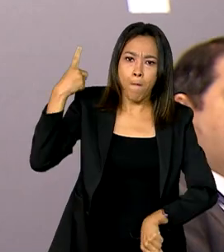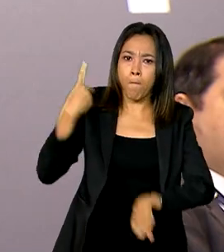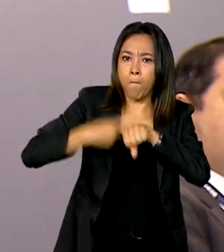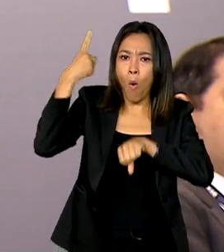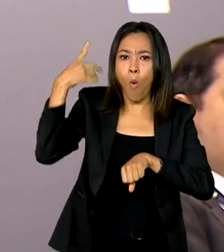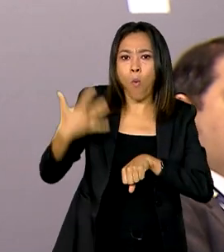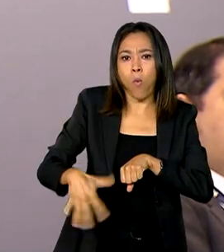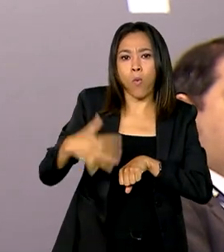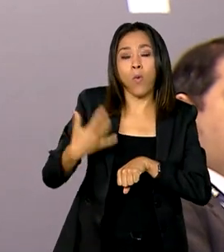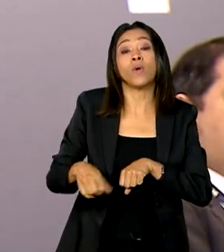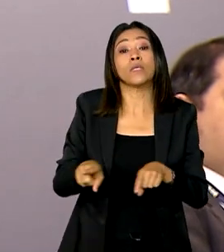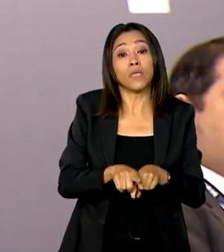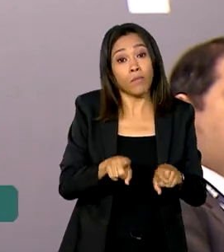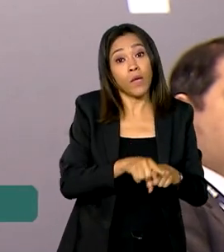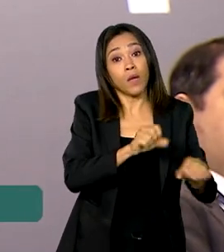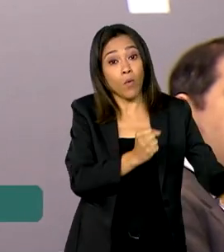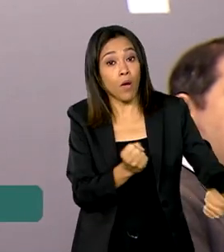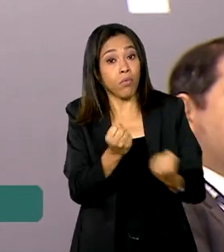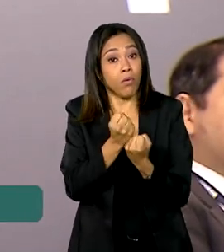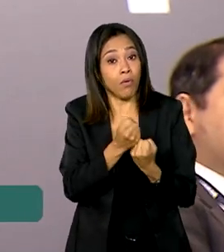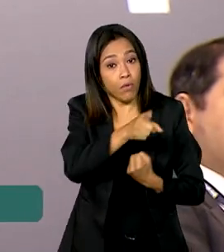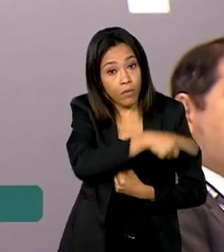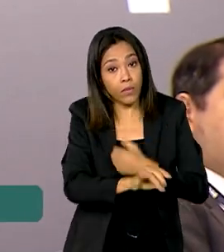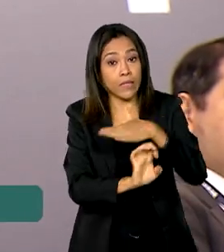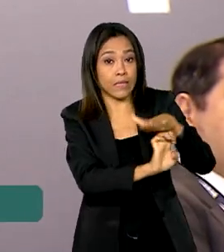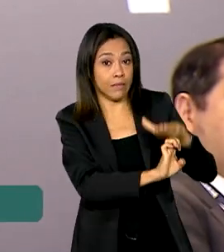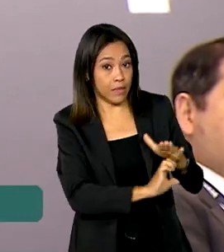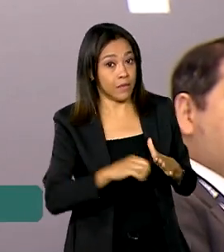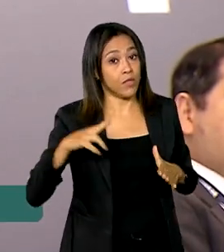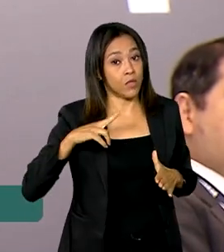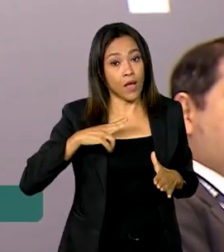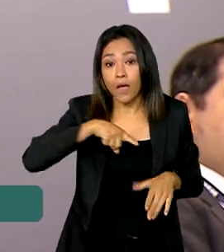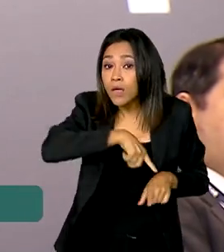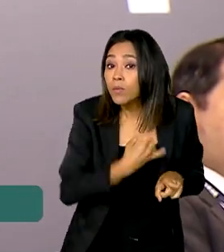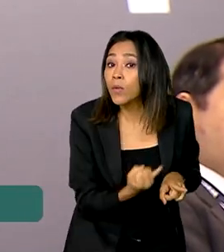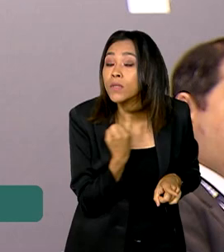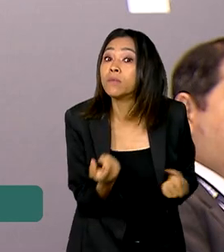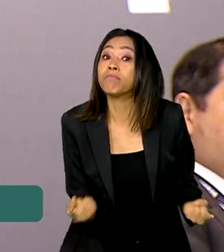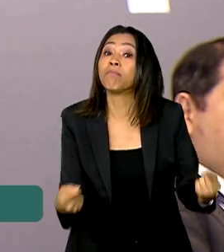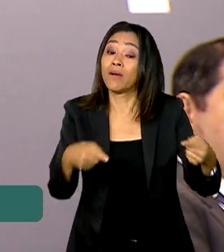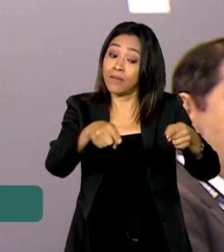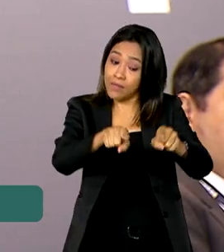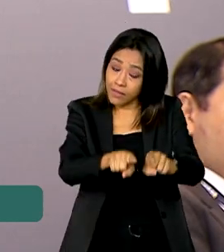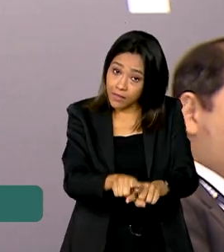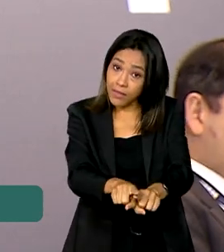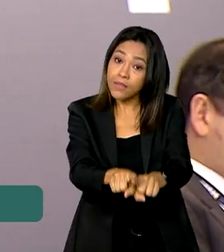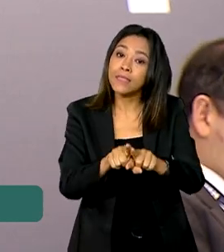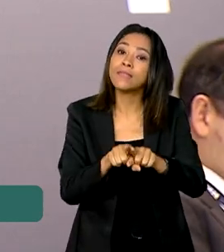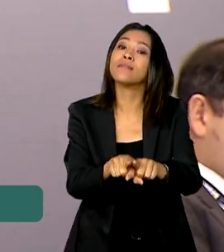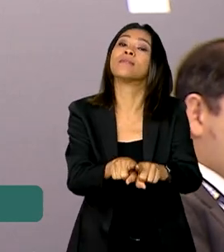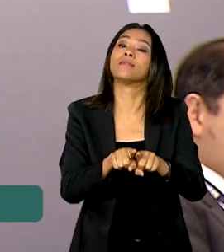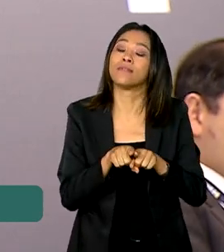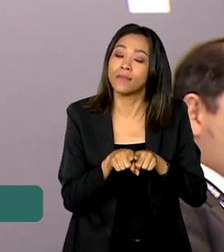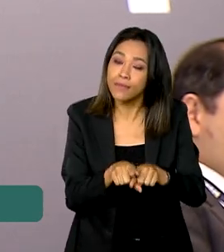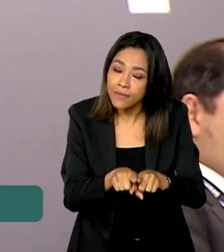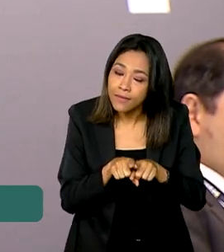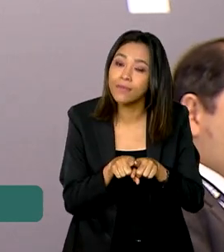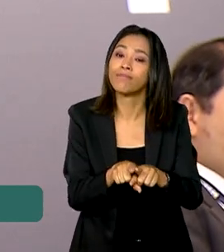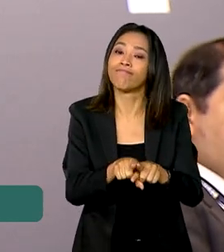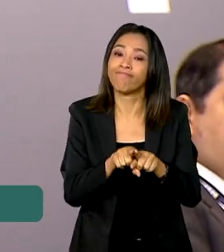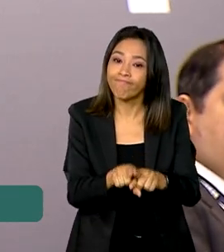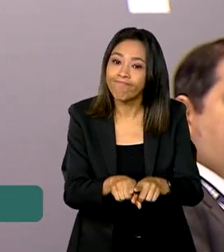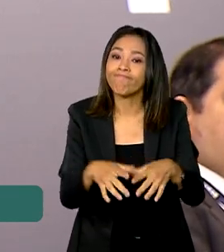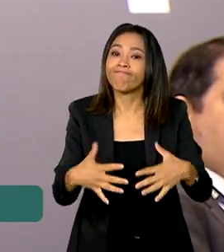investimentos privados importantíssimos, parcerias, PTPs